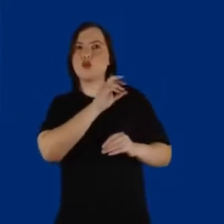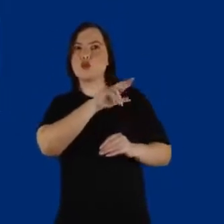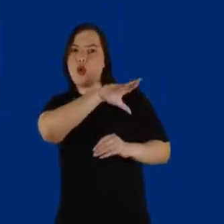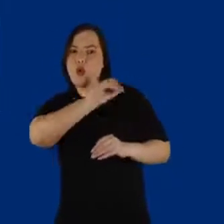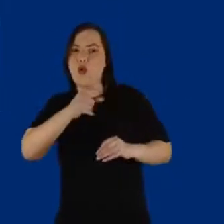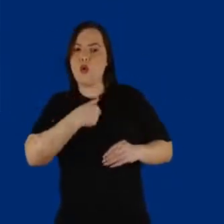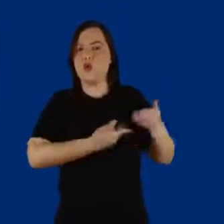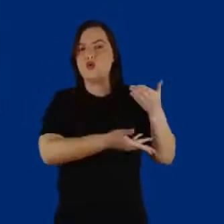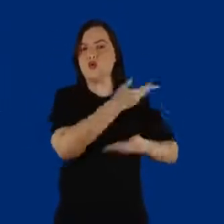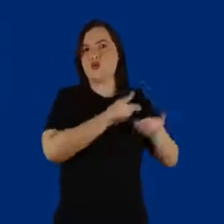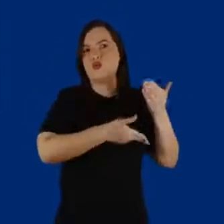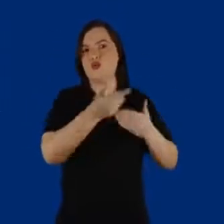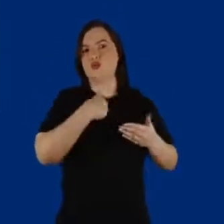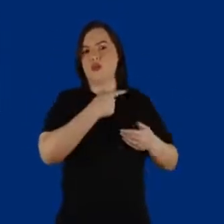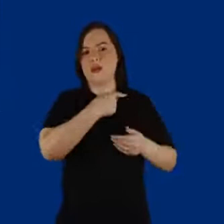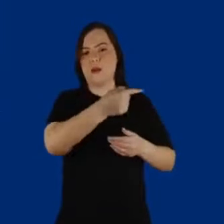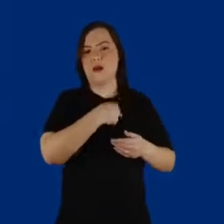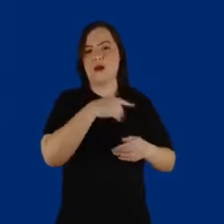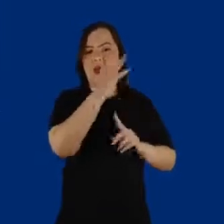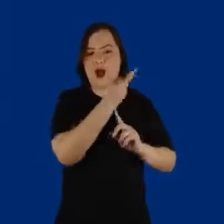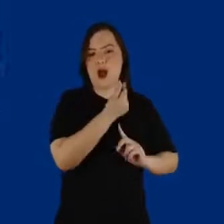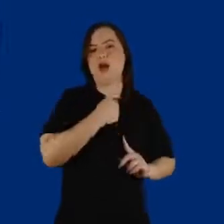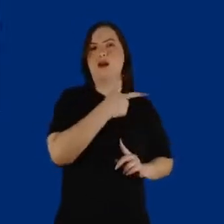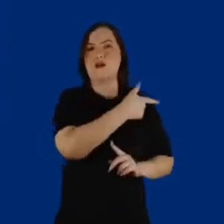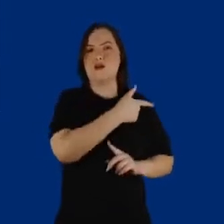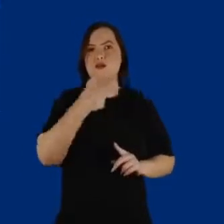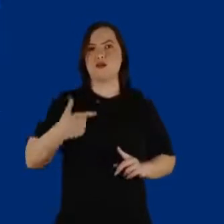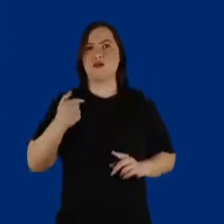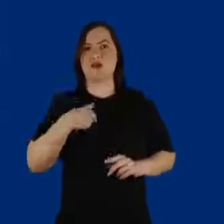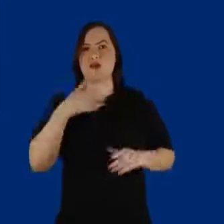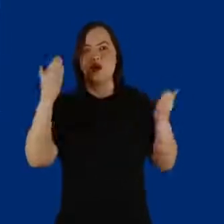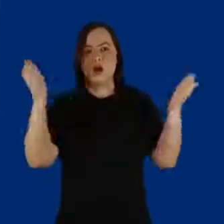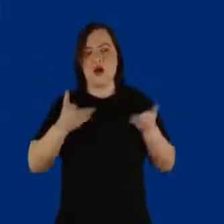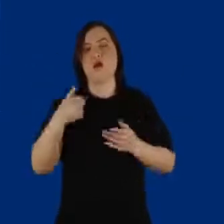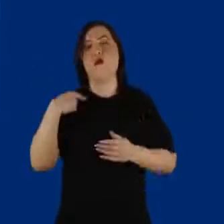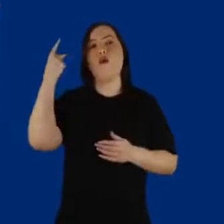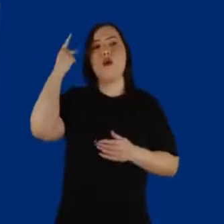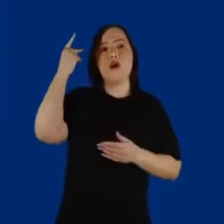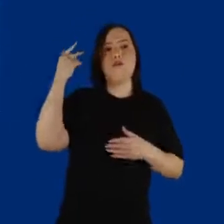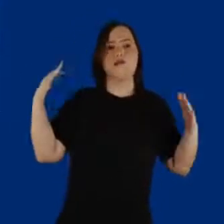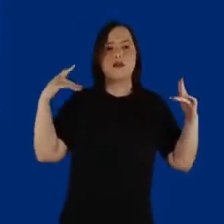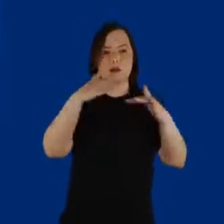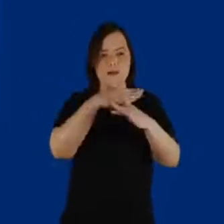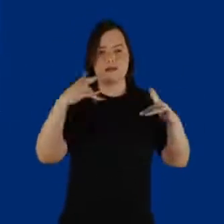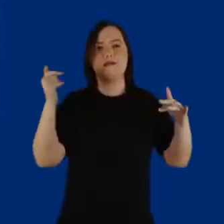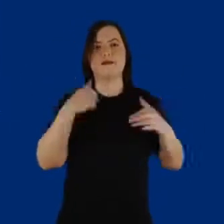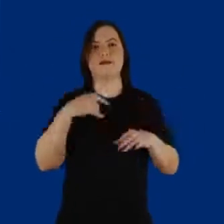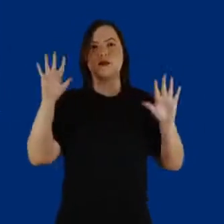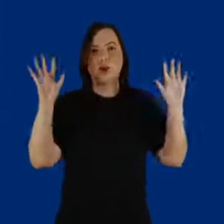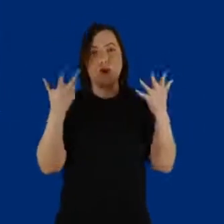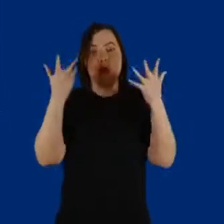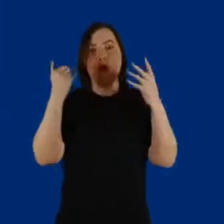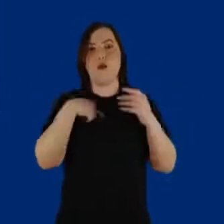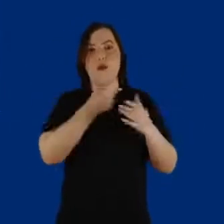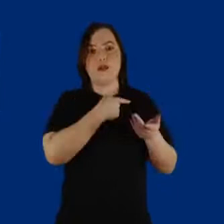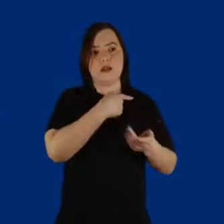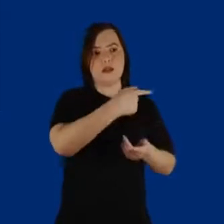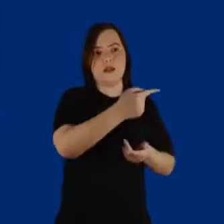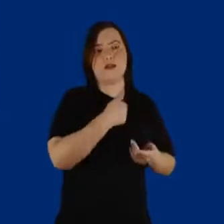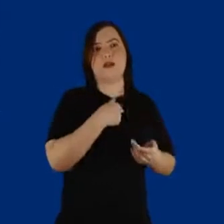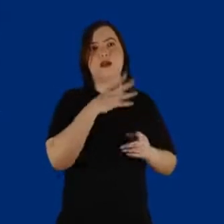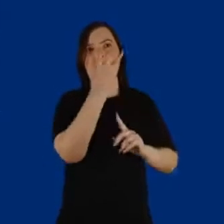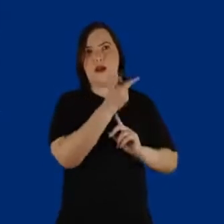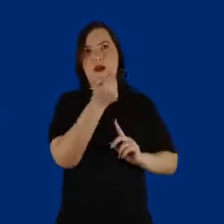envolvido na Semana de Arte de 22, que está agora todo São Paulo se agitando para fazer a comemoração da Semana de Arte Moderna